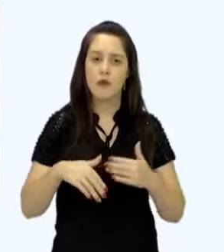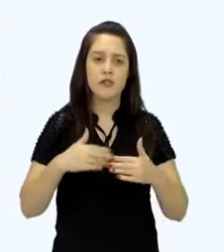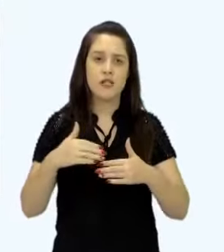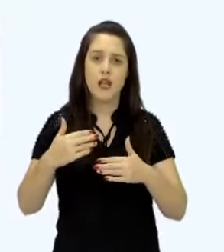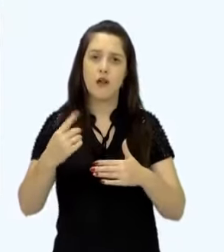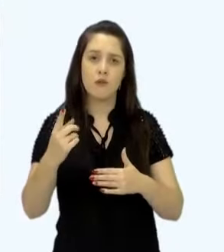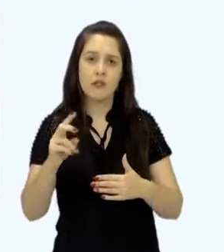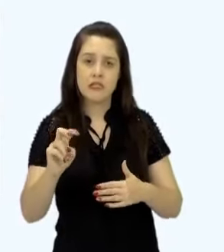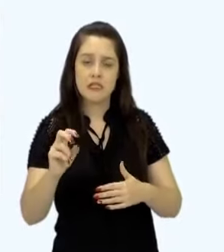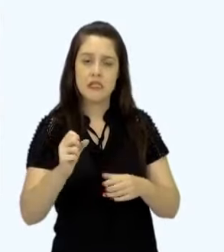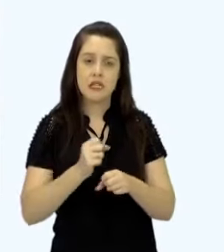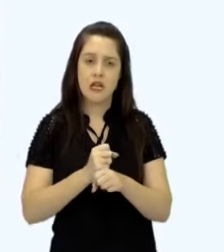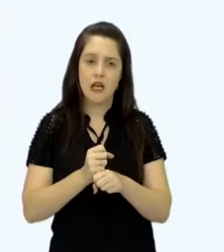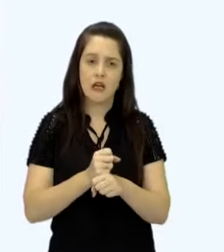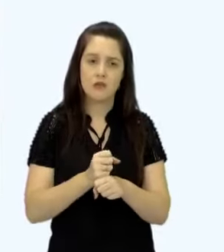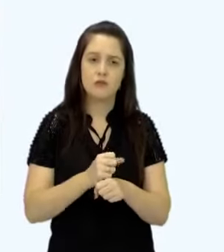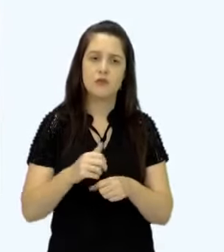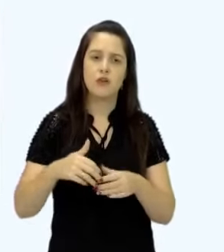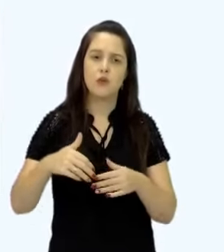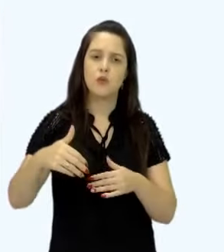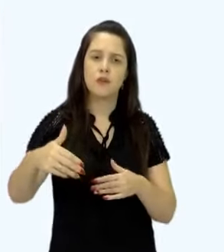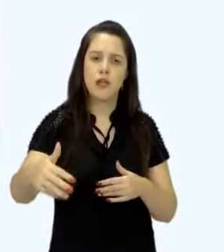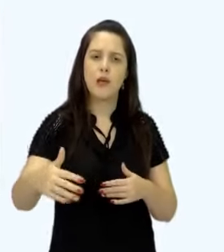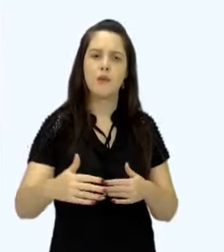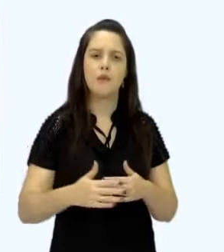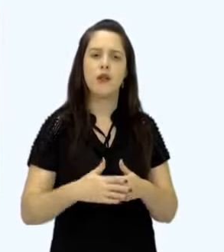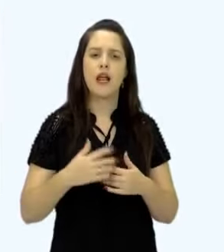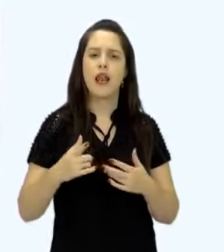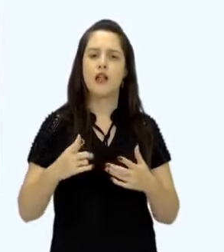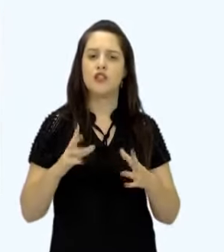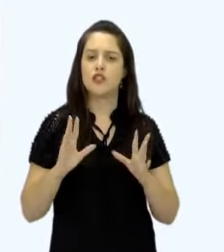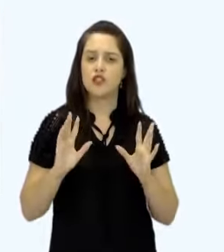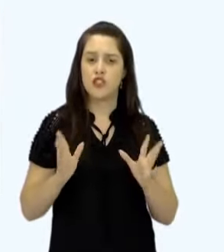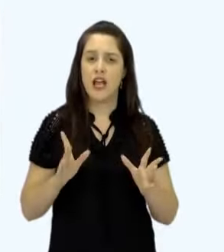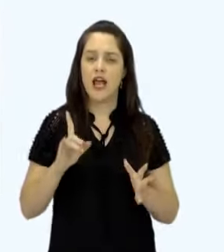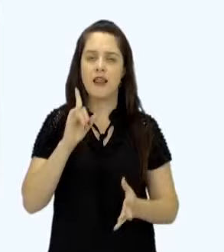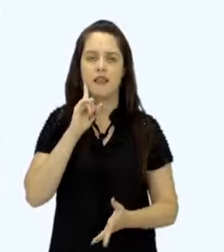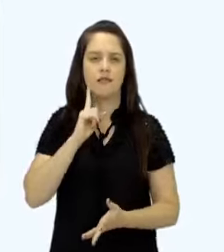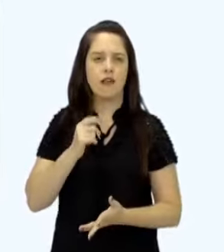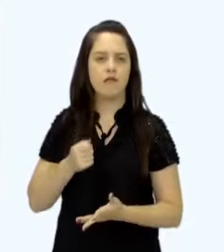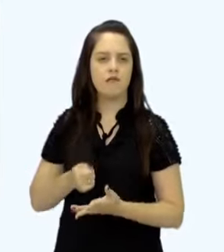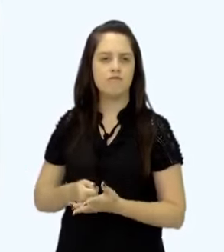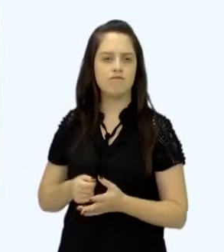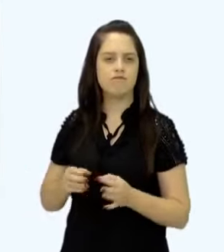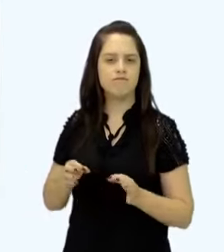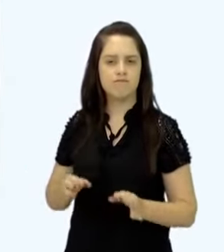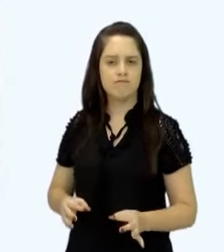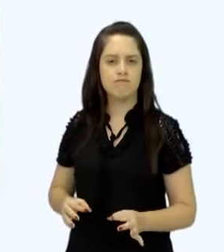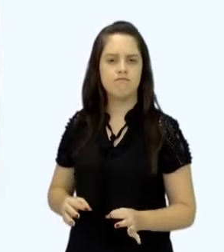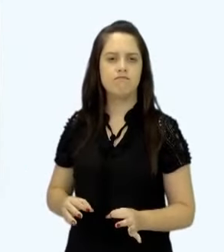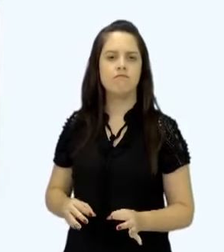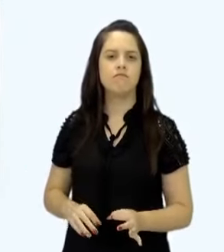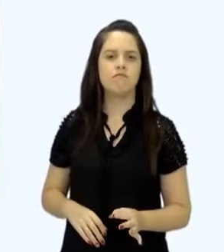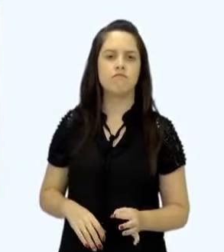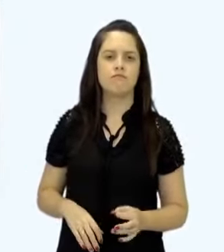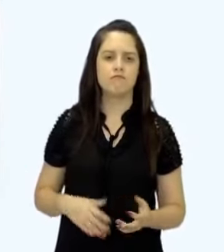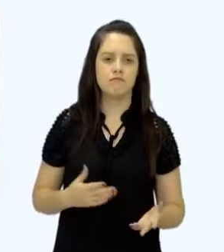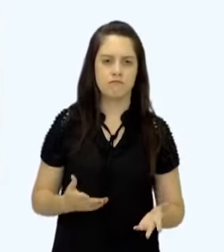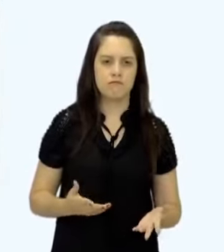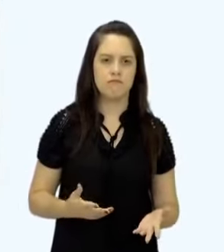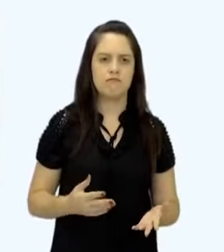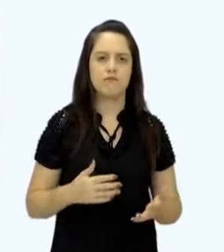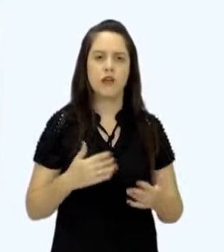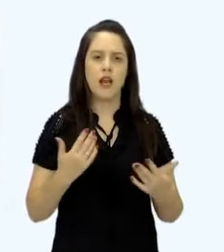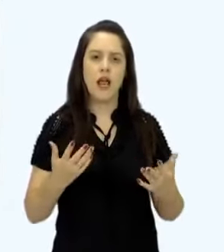já na metade do livro, né, no final do livro, portanto, ela já está com uma dicção mais assim, não digo raivosa, mas é